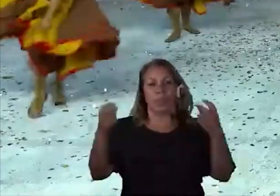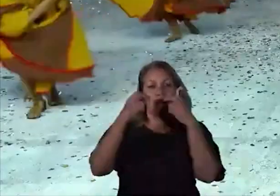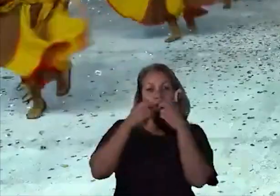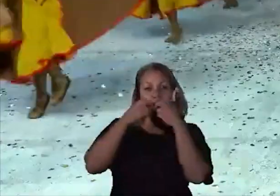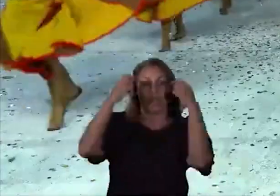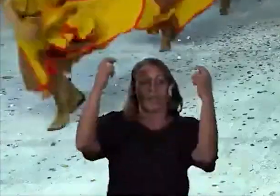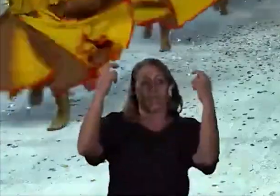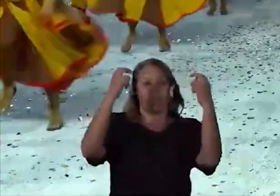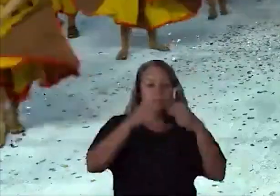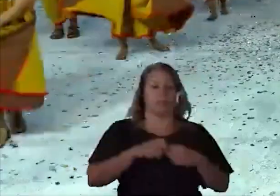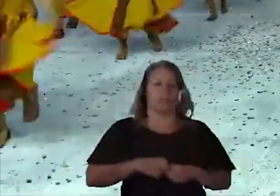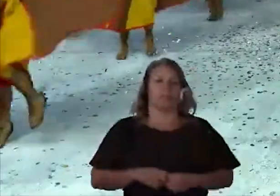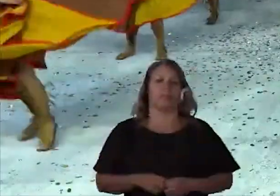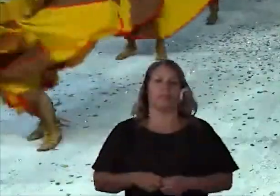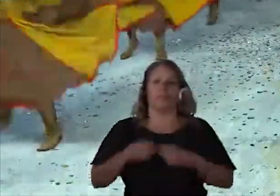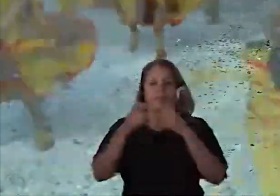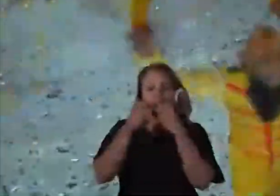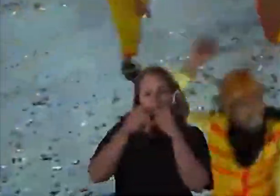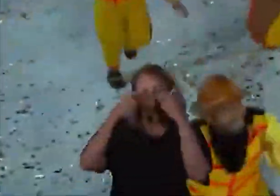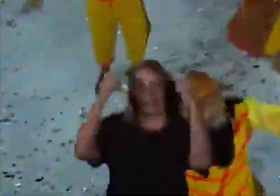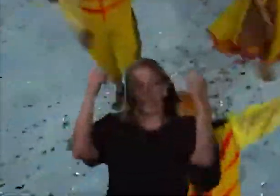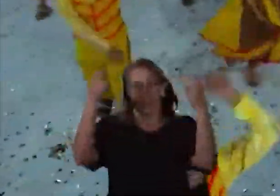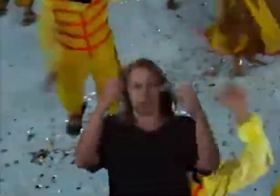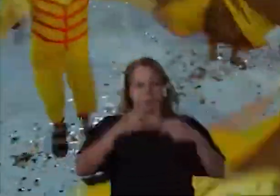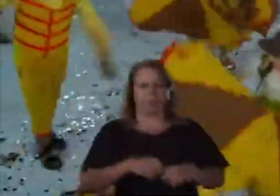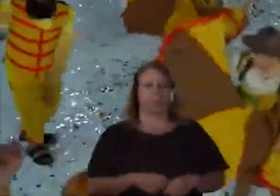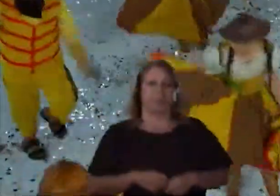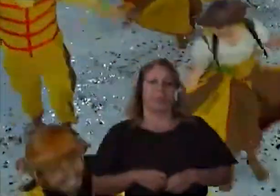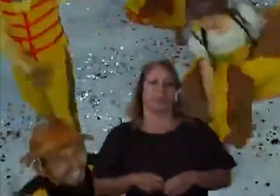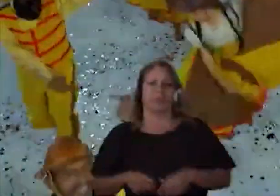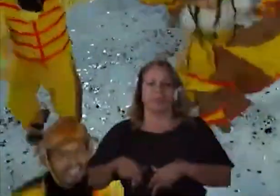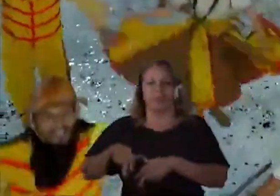grande campeã do Grupo de Acesso